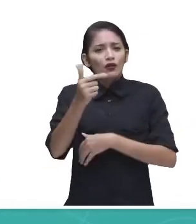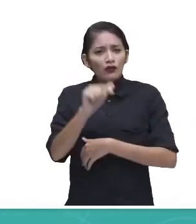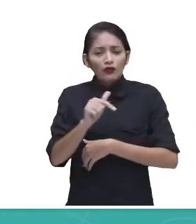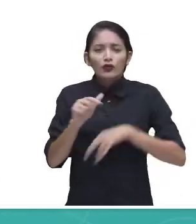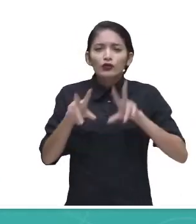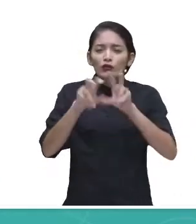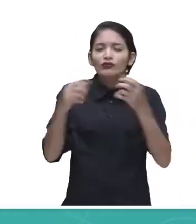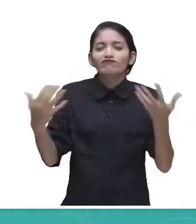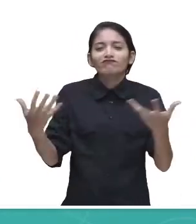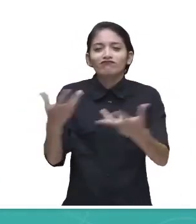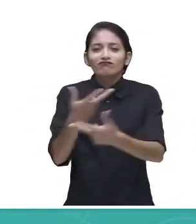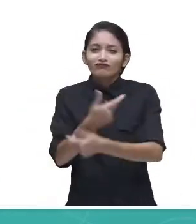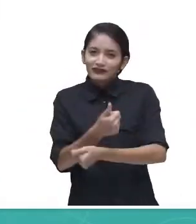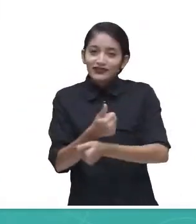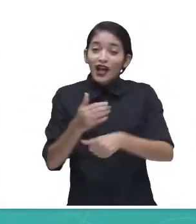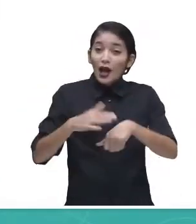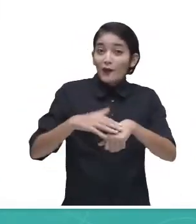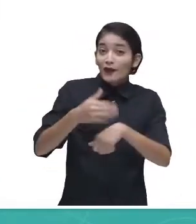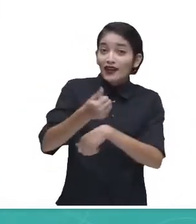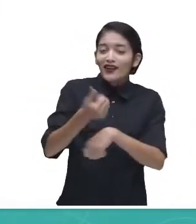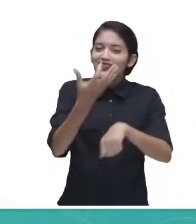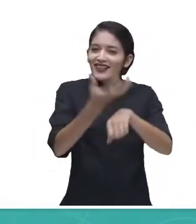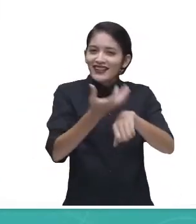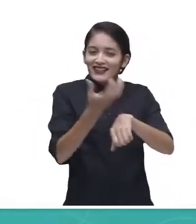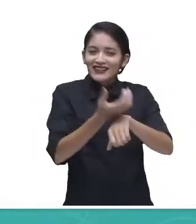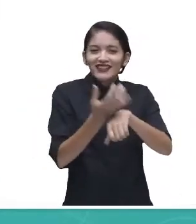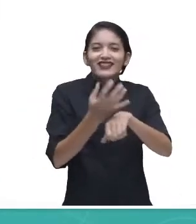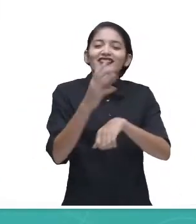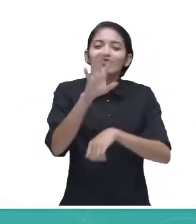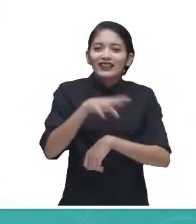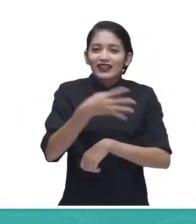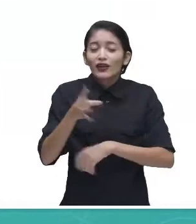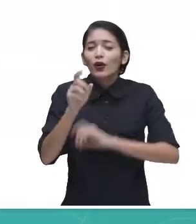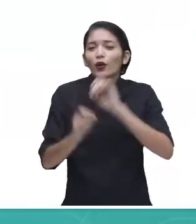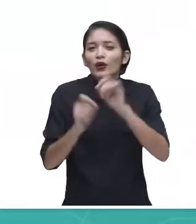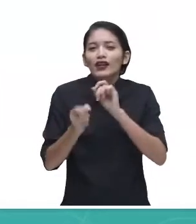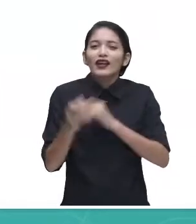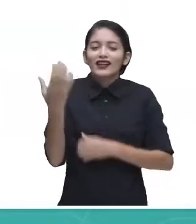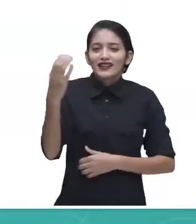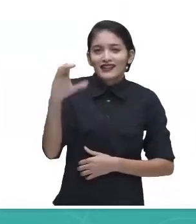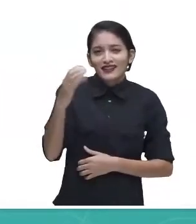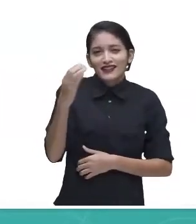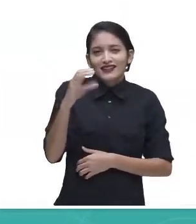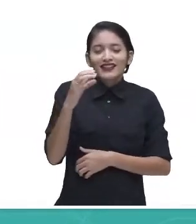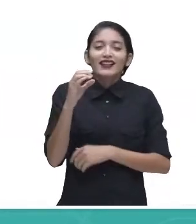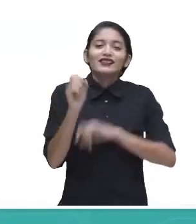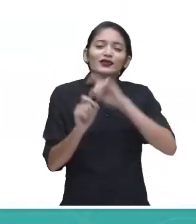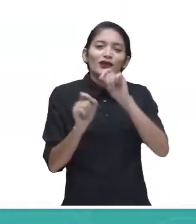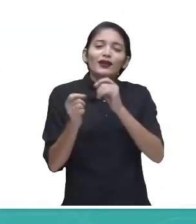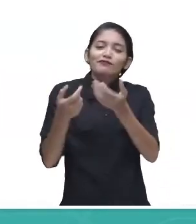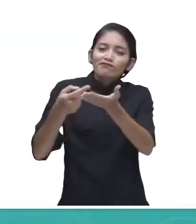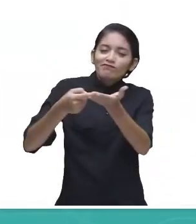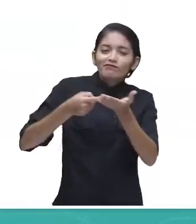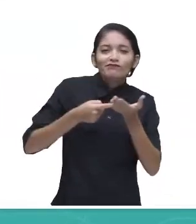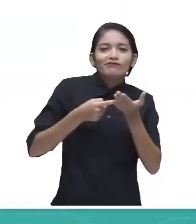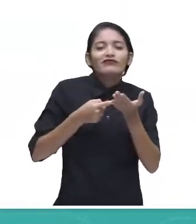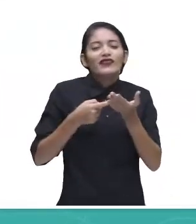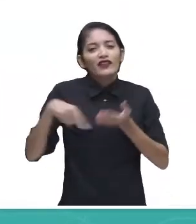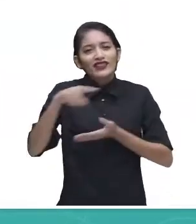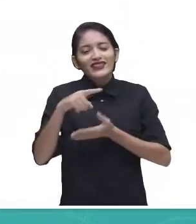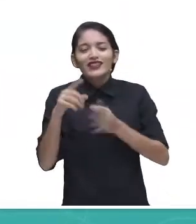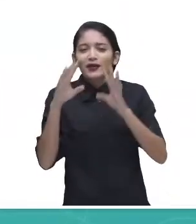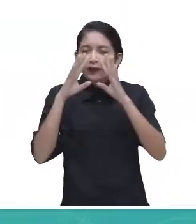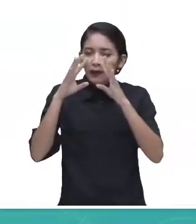assunto maravilhoso da melhor disciplina da grade curricular, que é Ciências. Então, eu quero convidar a todos para